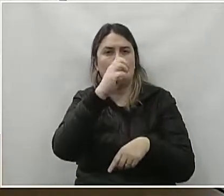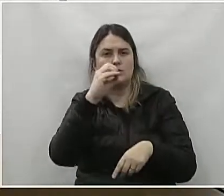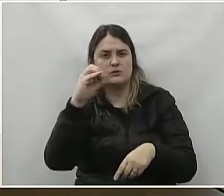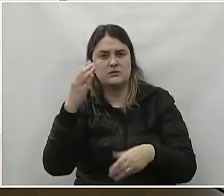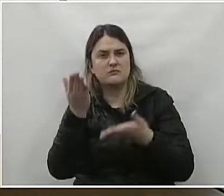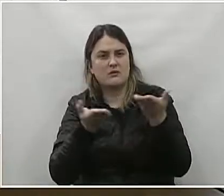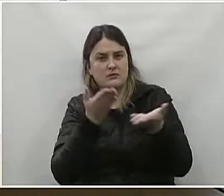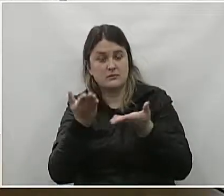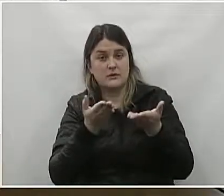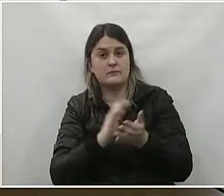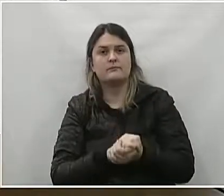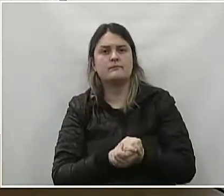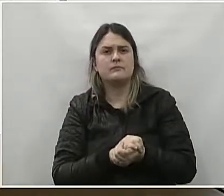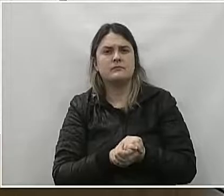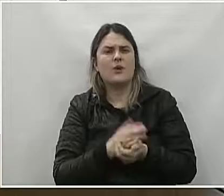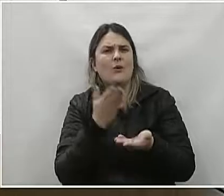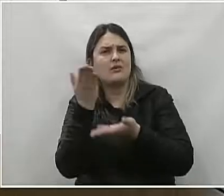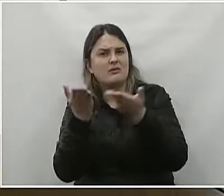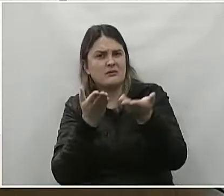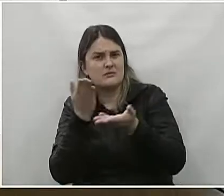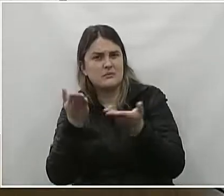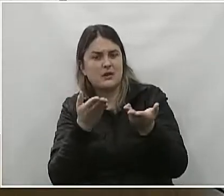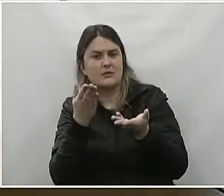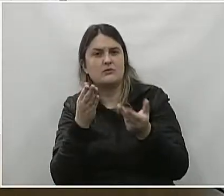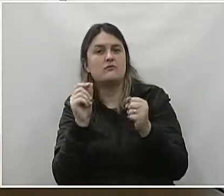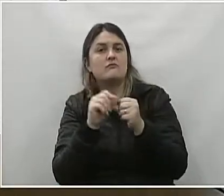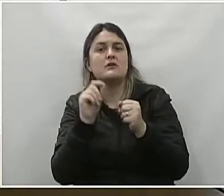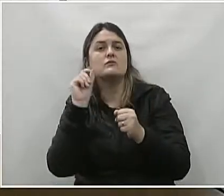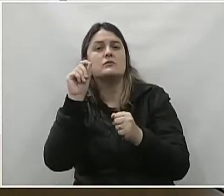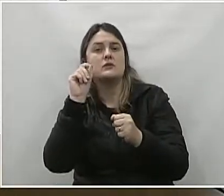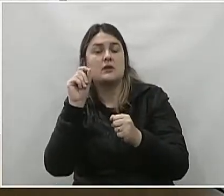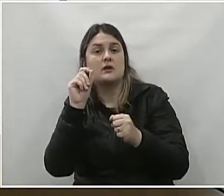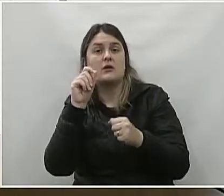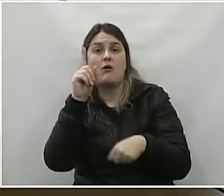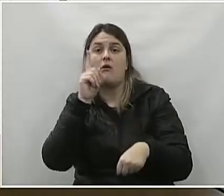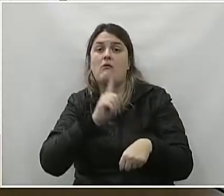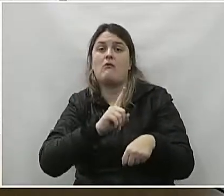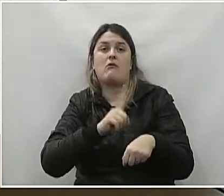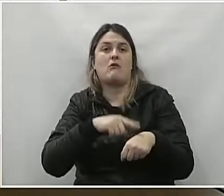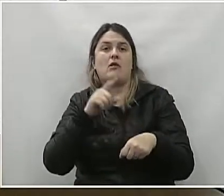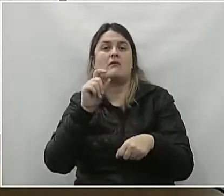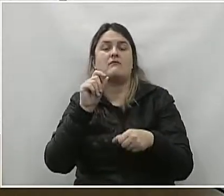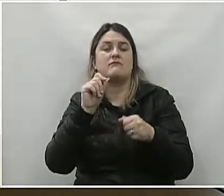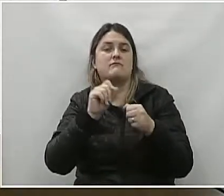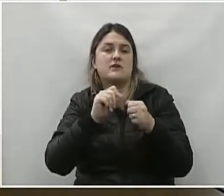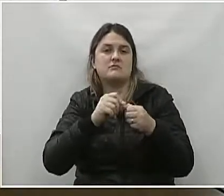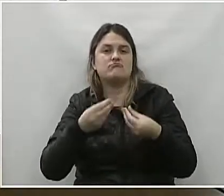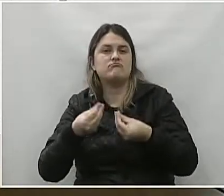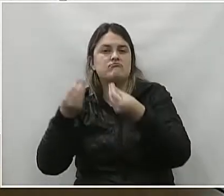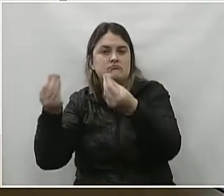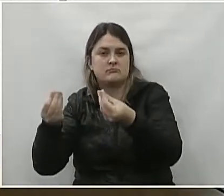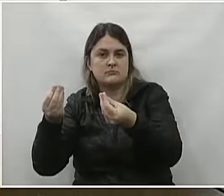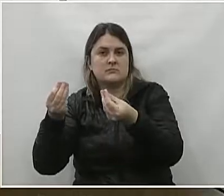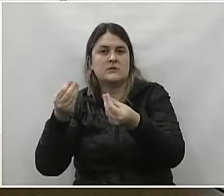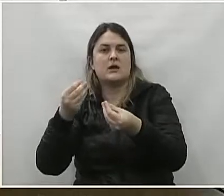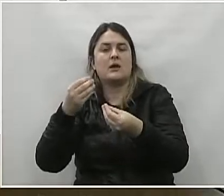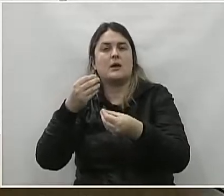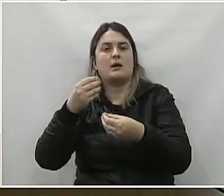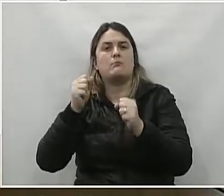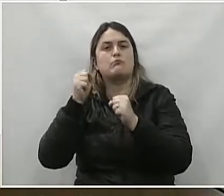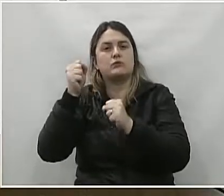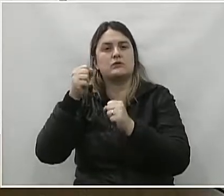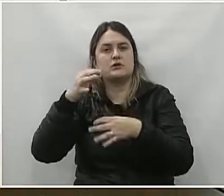mensais. Esses atendimentos eles são realizados a partir da demanda espontânea dos encaminhamentos realizados pelo Poder